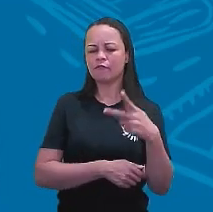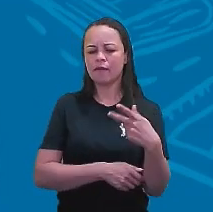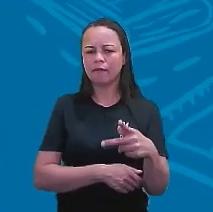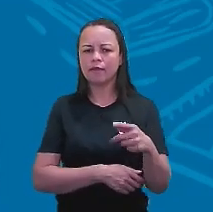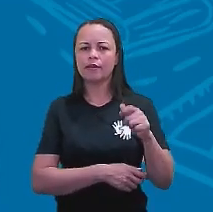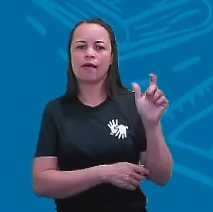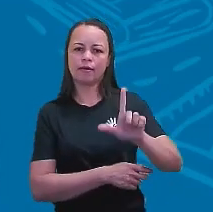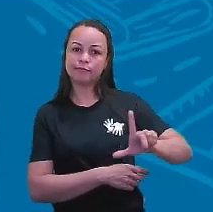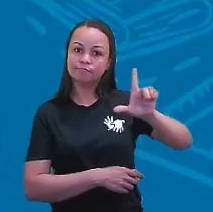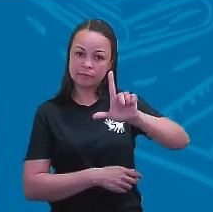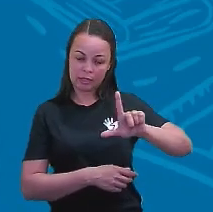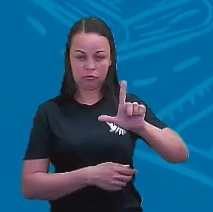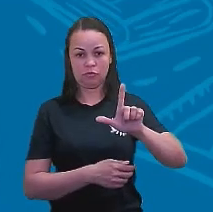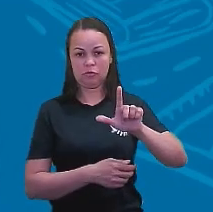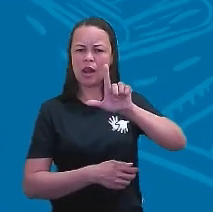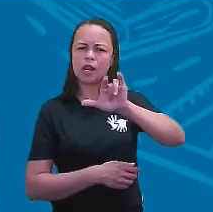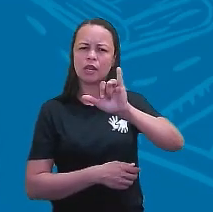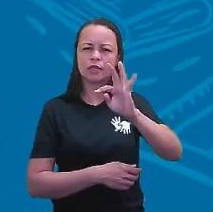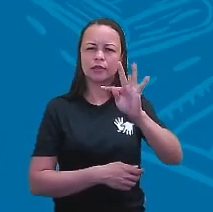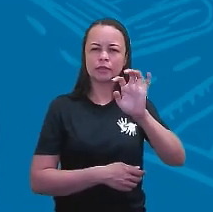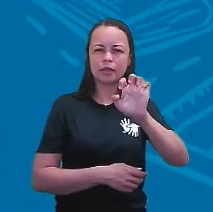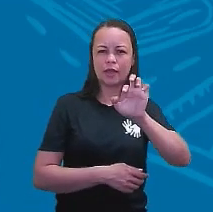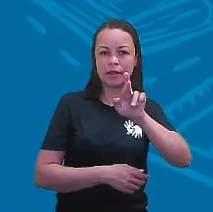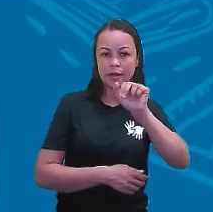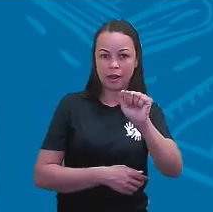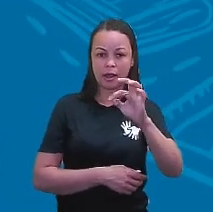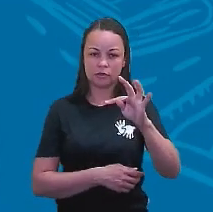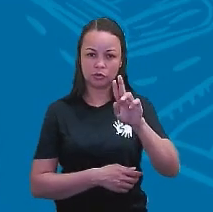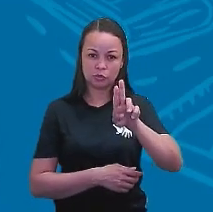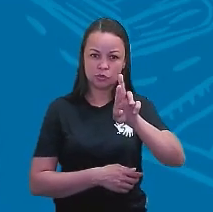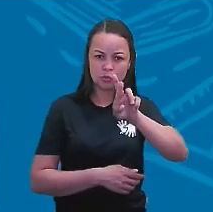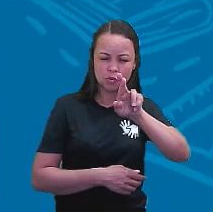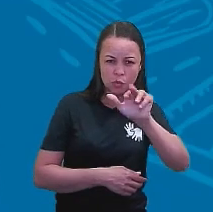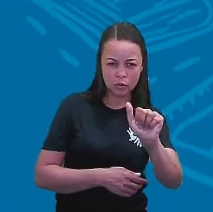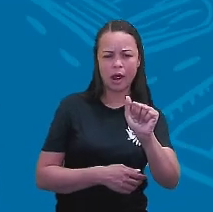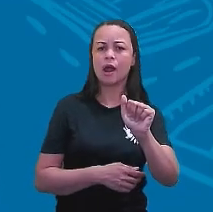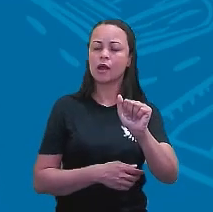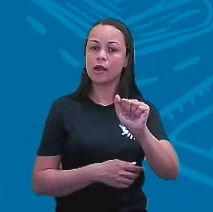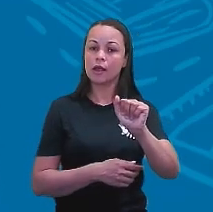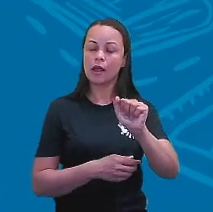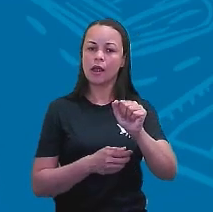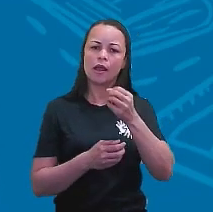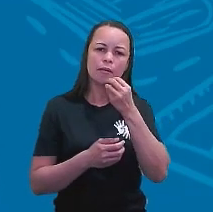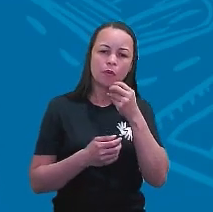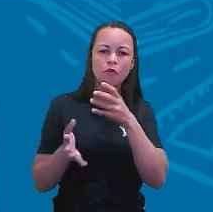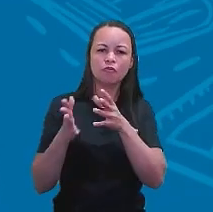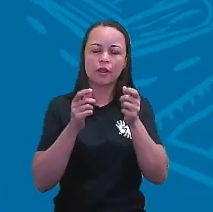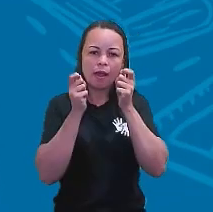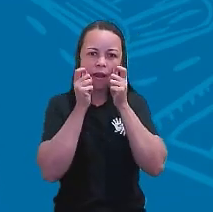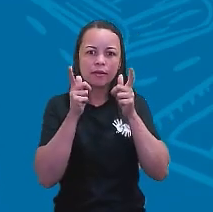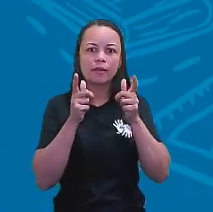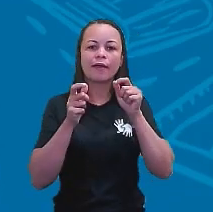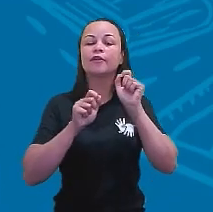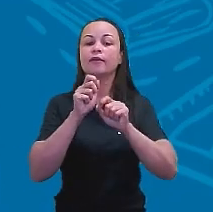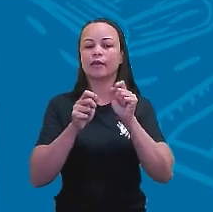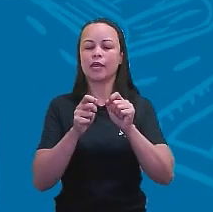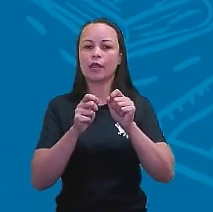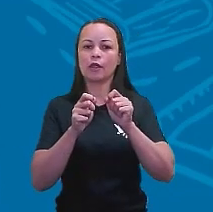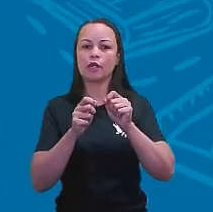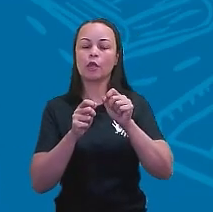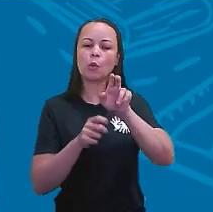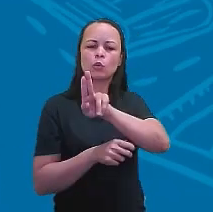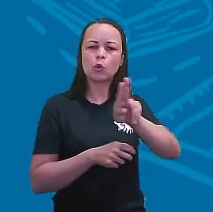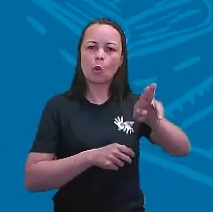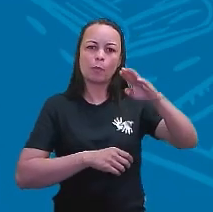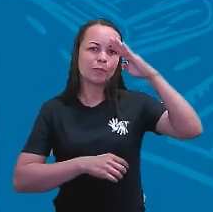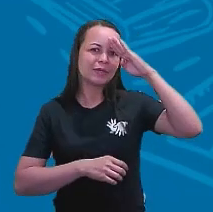literatura. Gente, quando a gente fala literatura, é bom a gente ficar ligado em um nome em especial. Principalmente por quê? Porque nós estamos